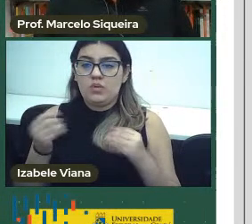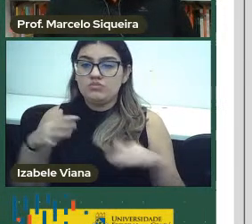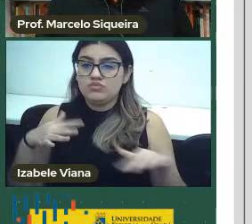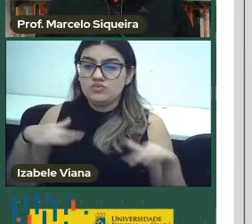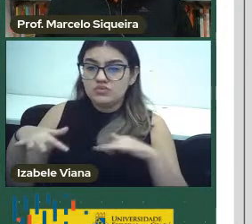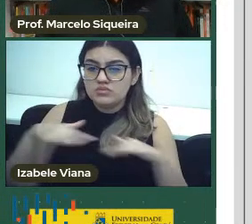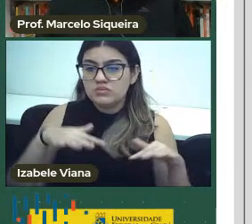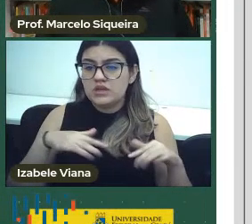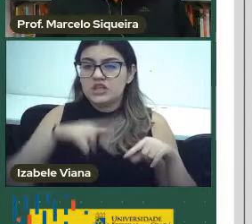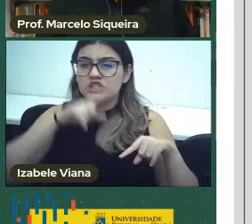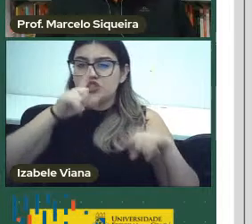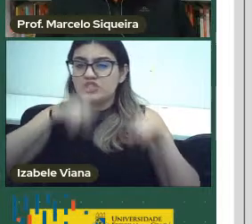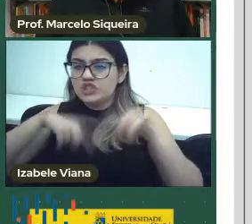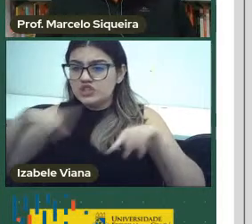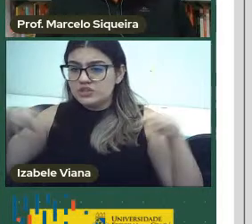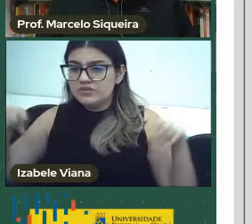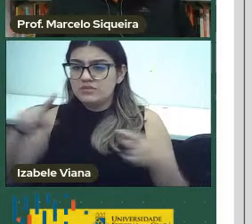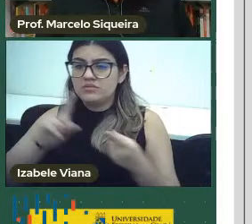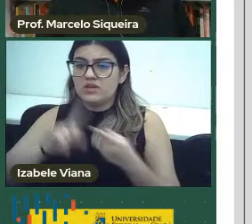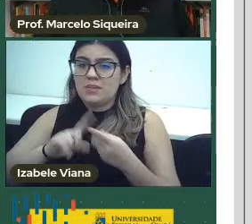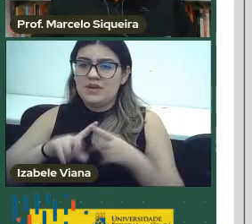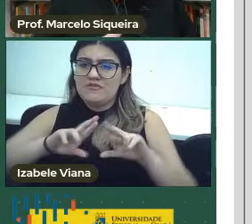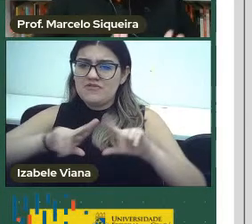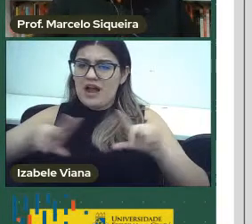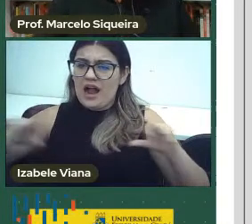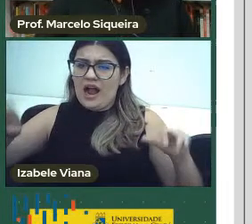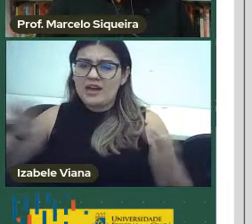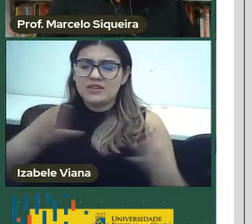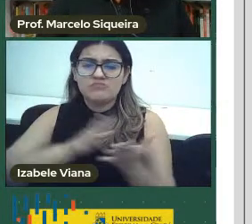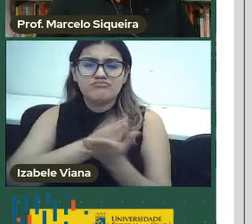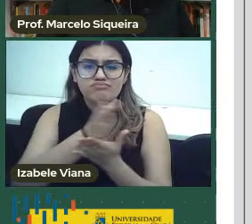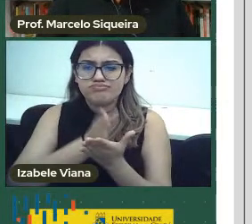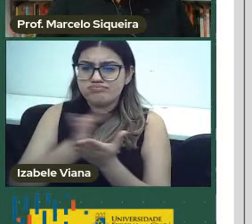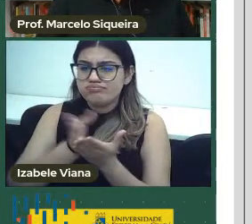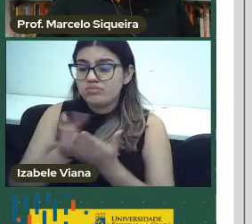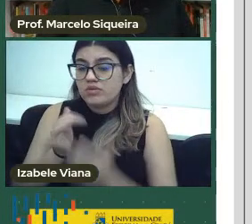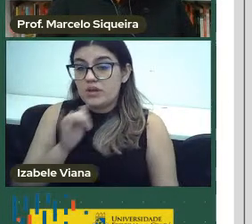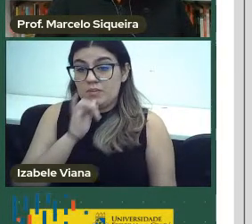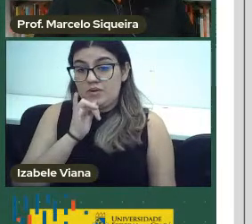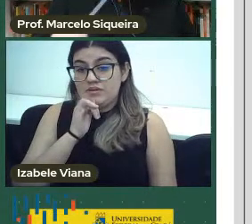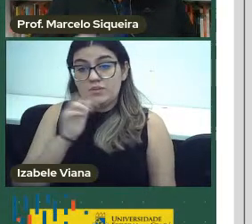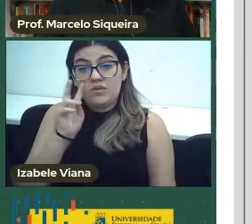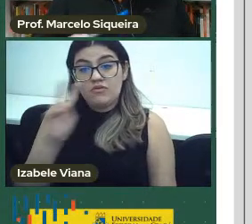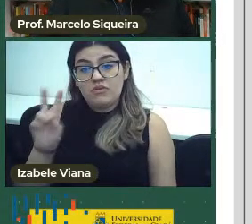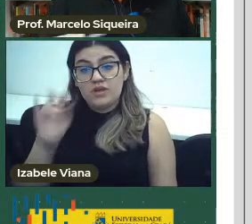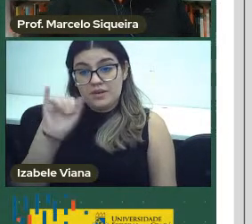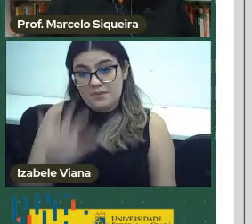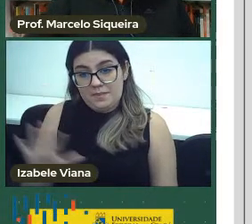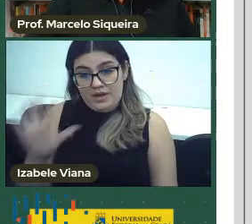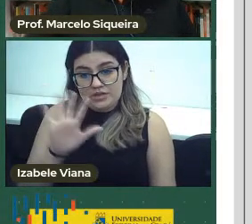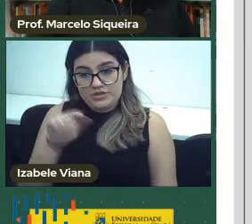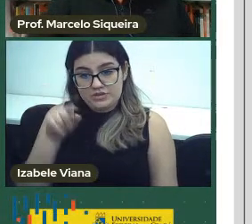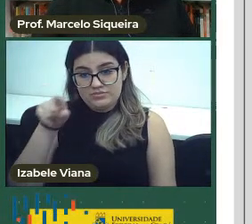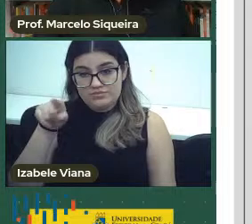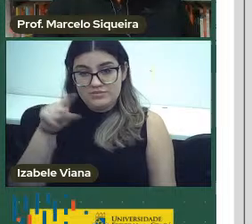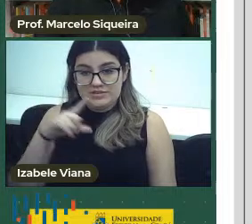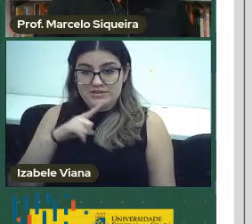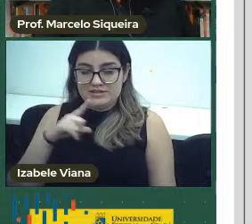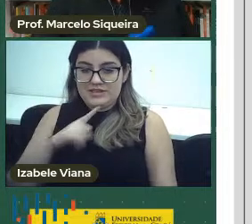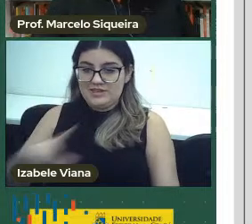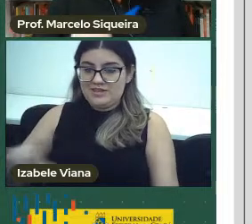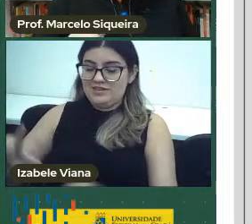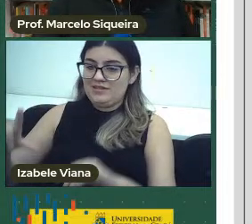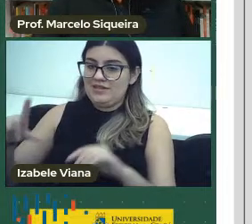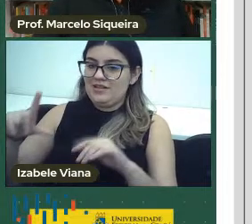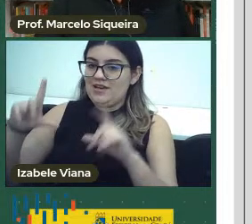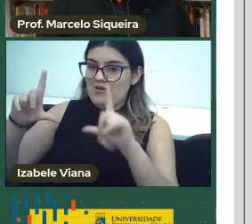dimensões. Olha que engraçado isso, né? Se eu olho essa imagem, por exemplo, essa fotografia da fotografia, né?